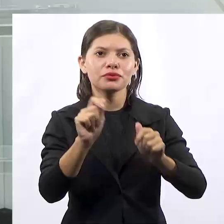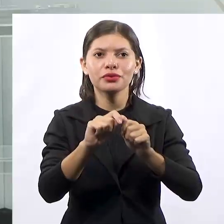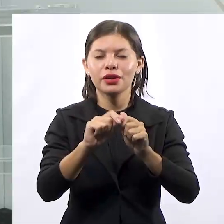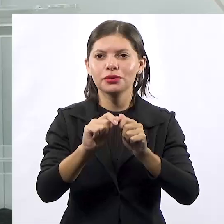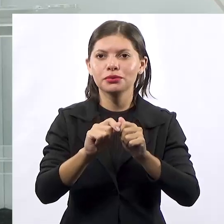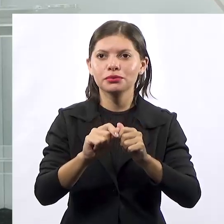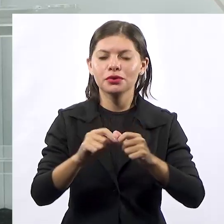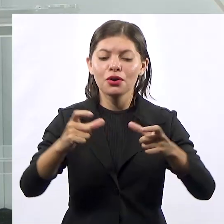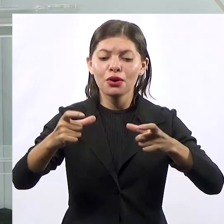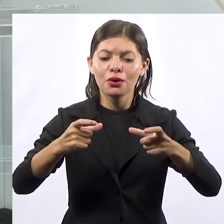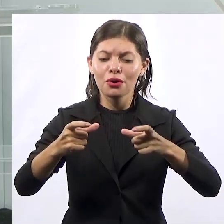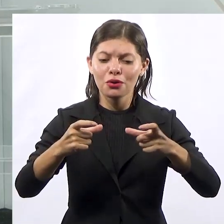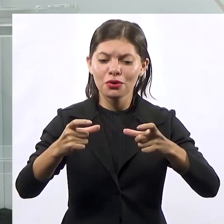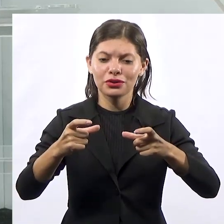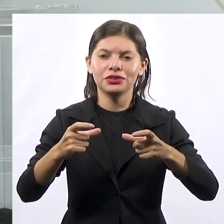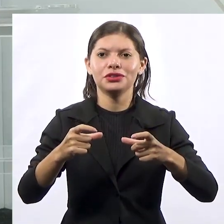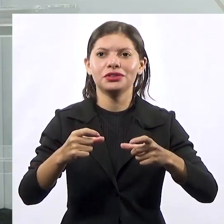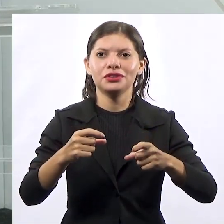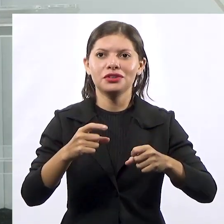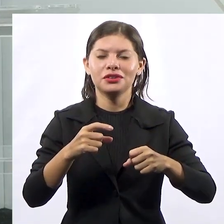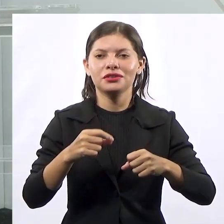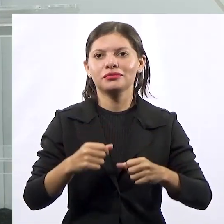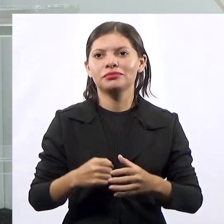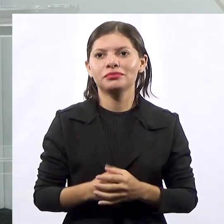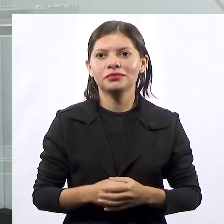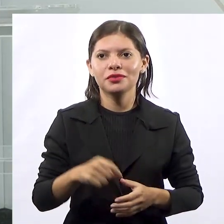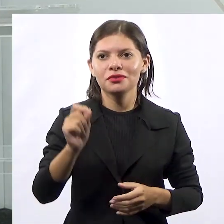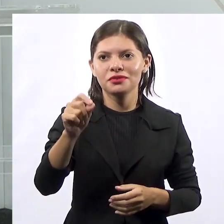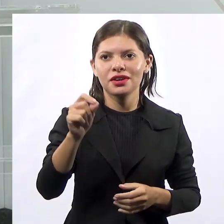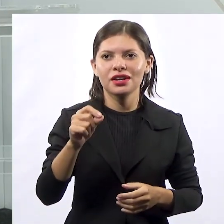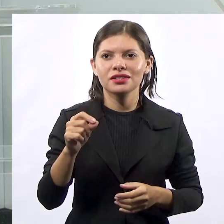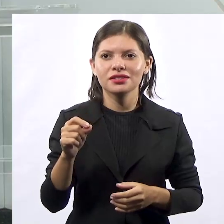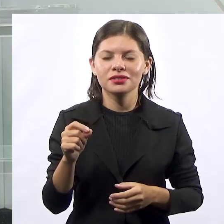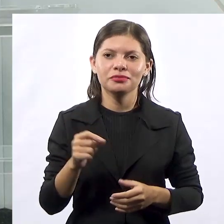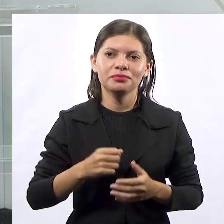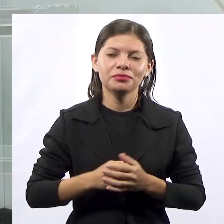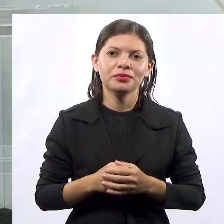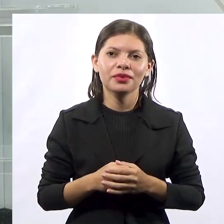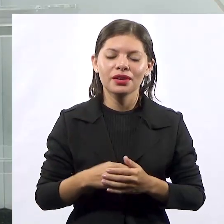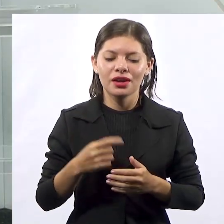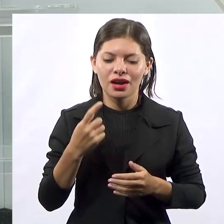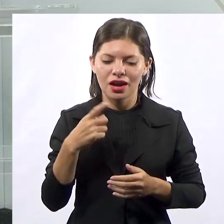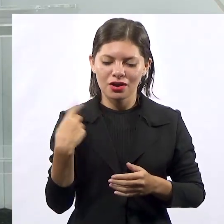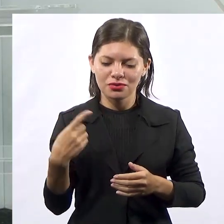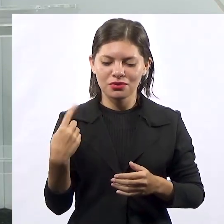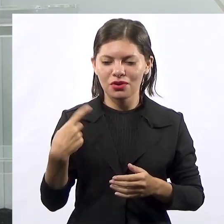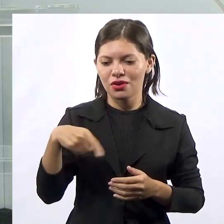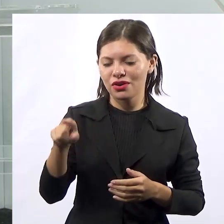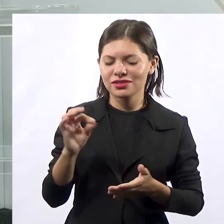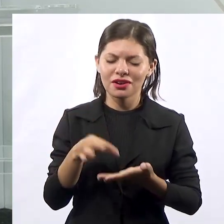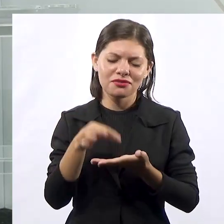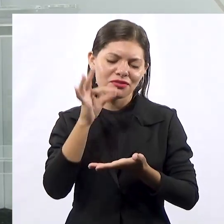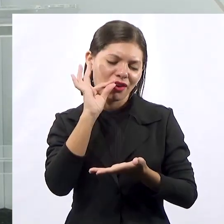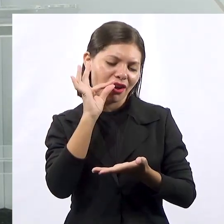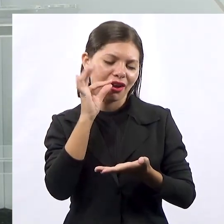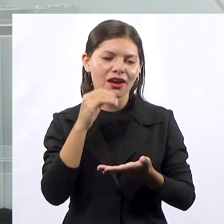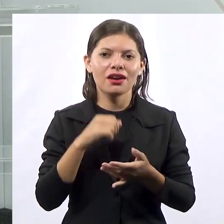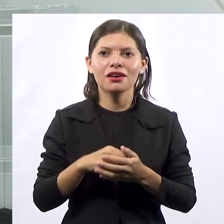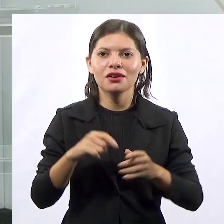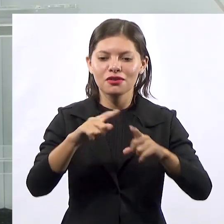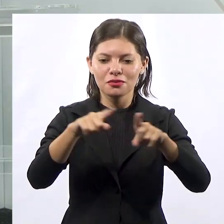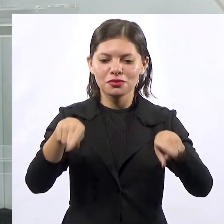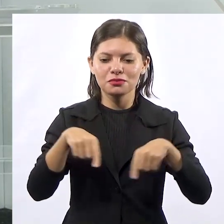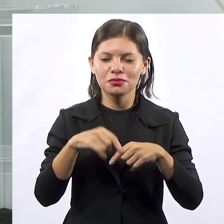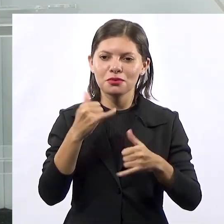onde foi, foi feito lá na sala da gestão, não, nós fomos para um café, nós fomos para o pátio, fomos para debaixo de uma